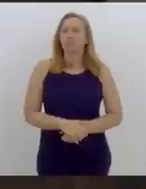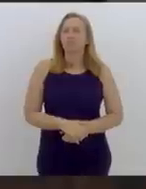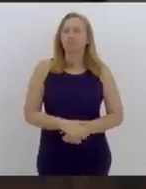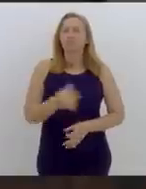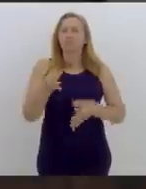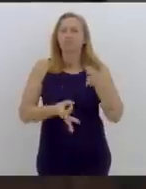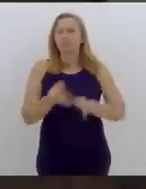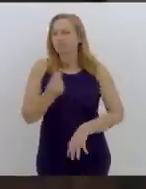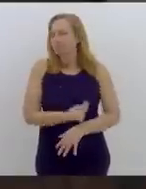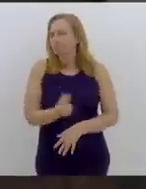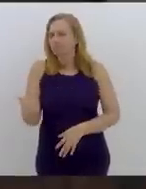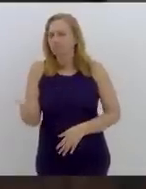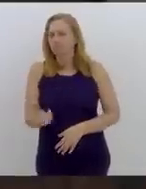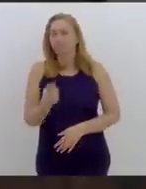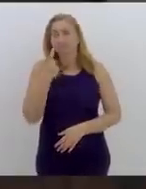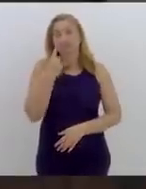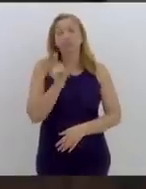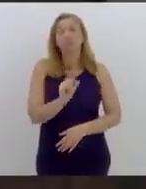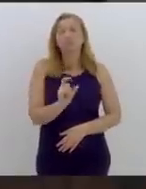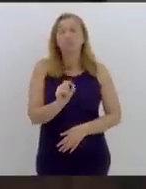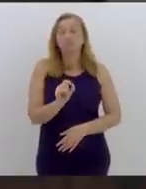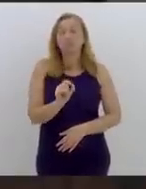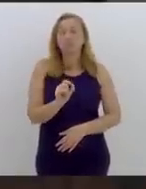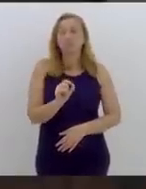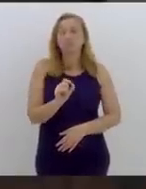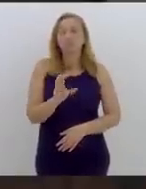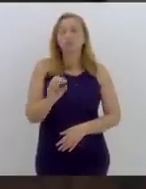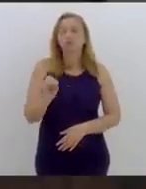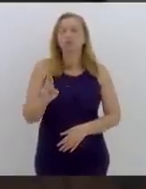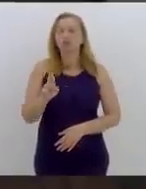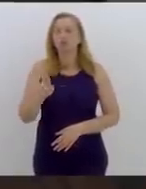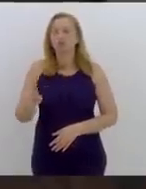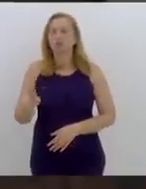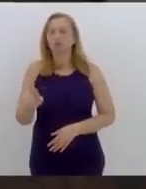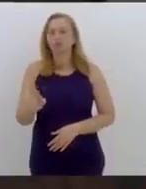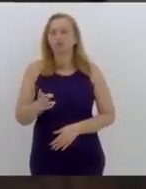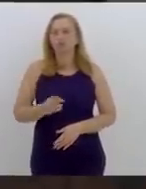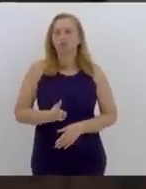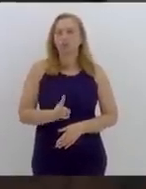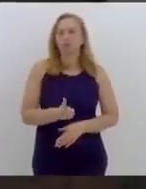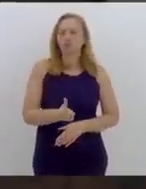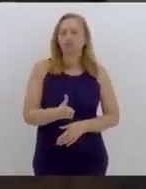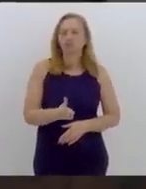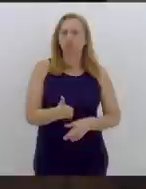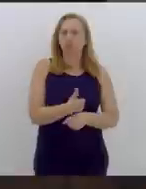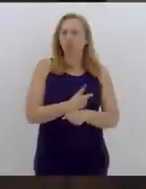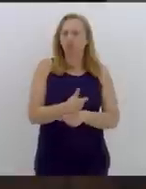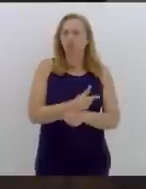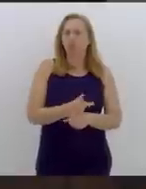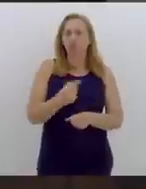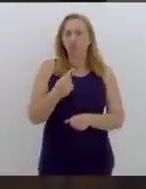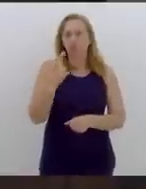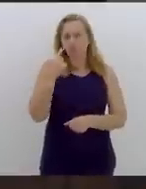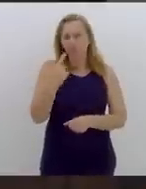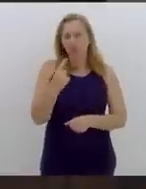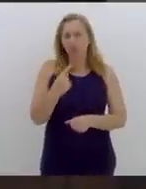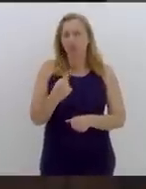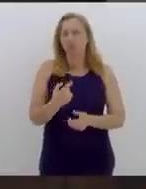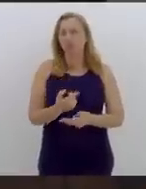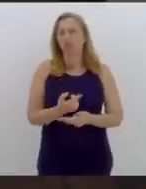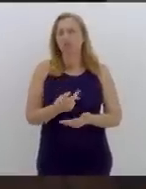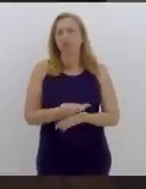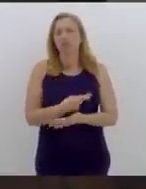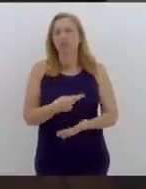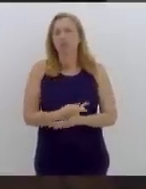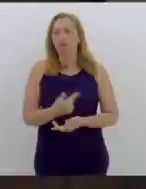isso indo embora mas eu ver o quê eu vi um corregedor ficando tentando achar alguma coisa mas graças a Deus comigo não achou nada